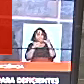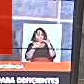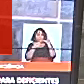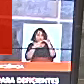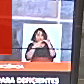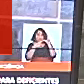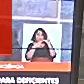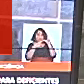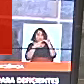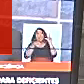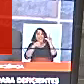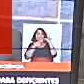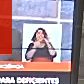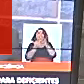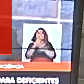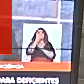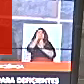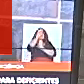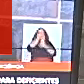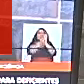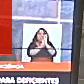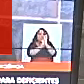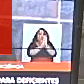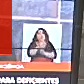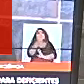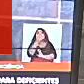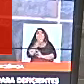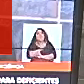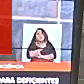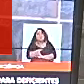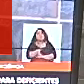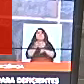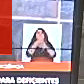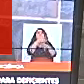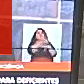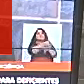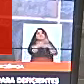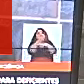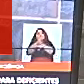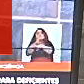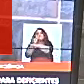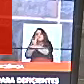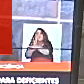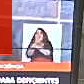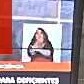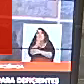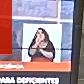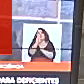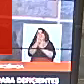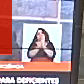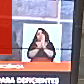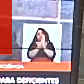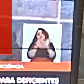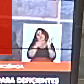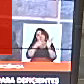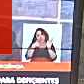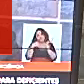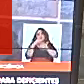direito para acessar outros direitos, né? Então é de suma importância garantir esse passe livre às pessoas com deficiência, porque